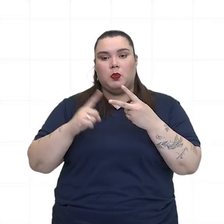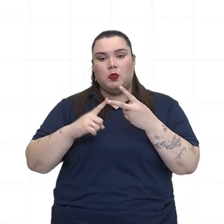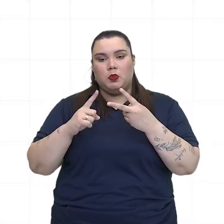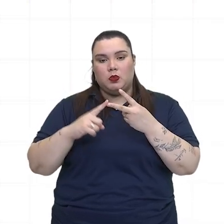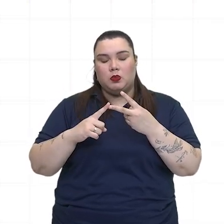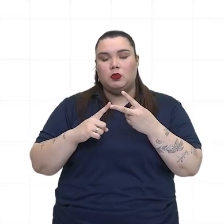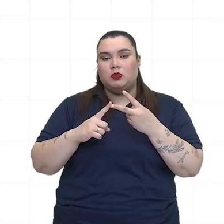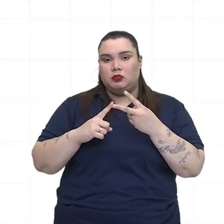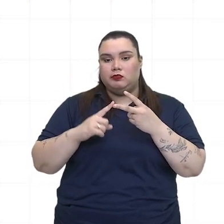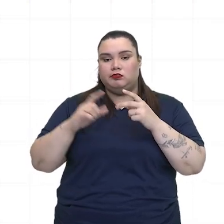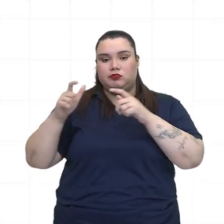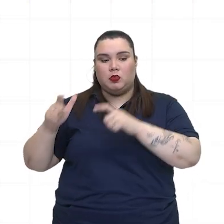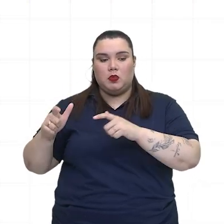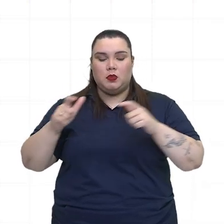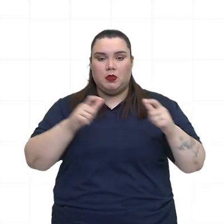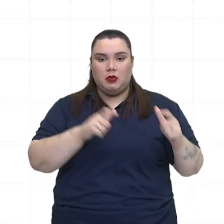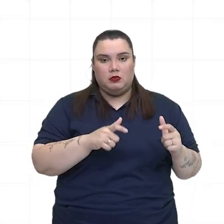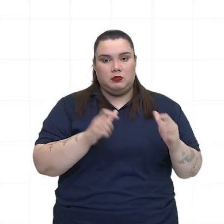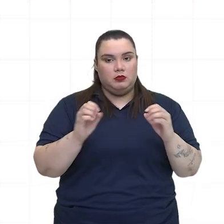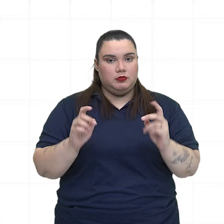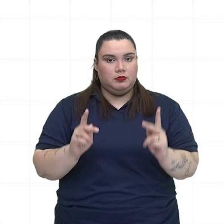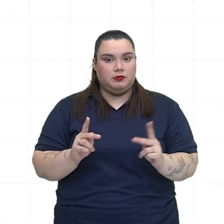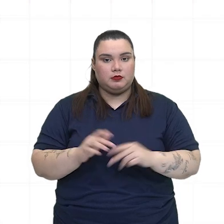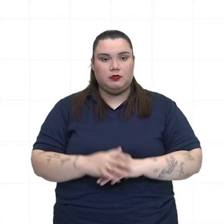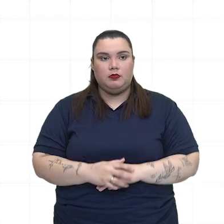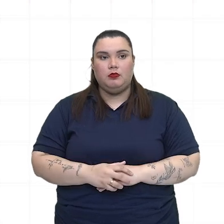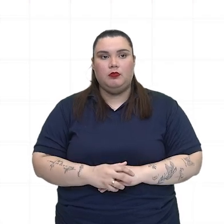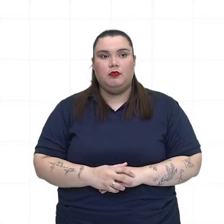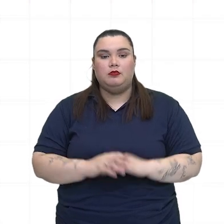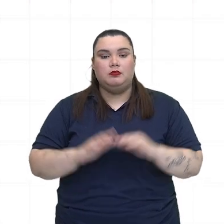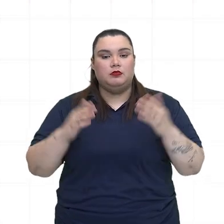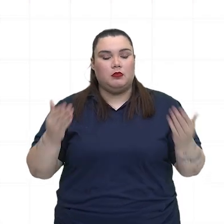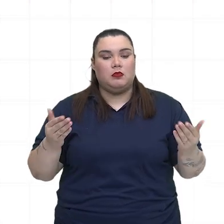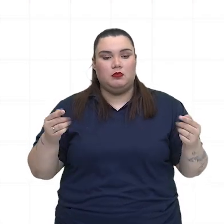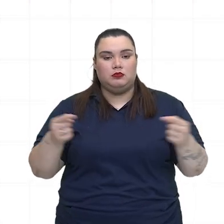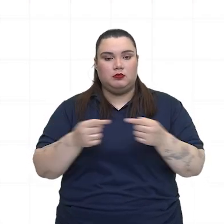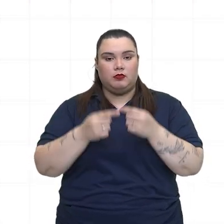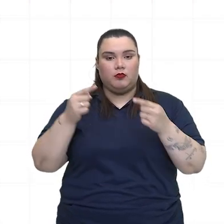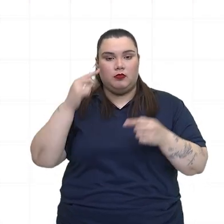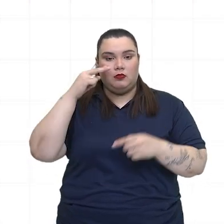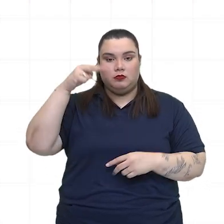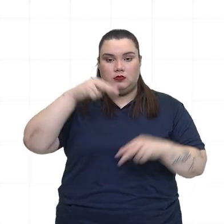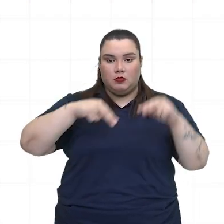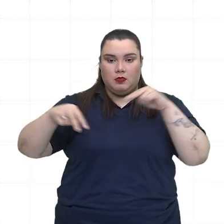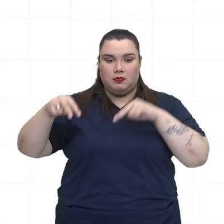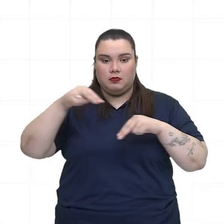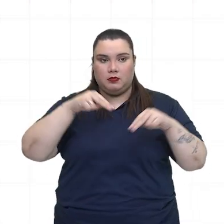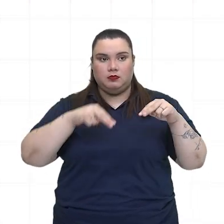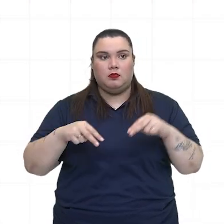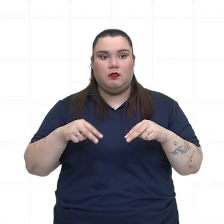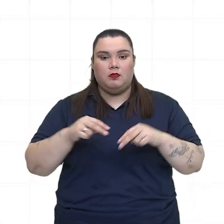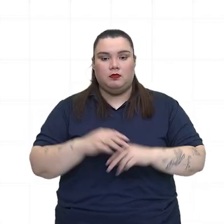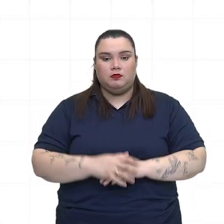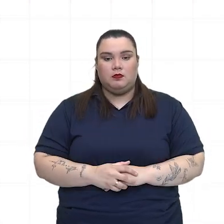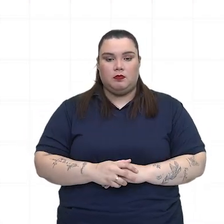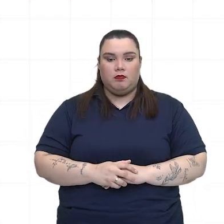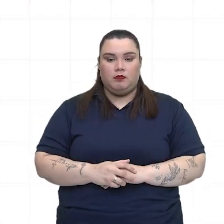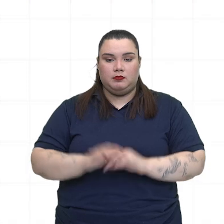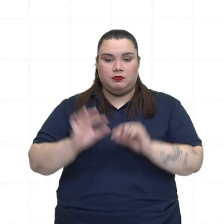Poliesportiva Amadeu Teixeira. Olha só, de acordo com a vista aérea aqui, a largura